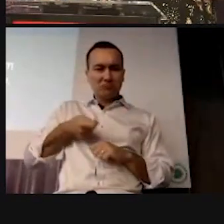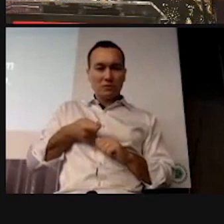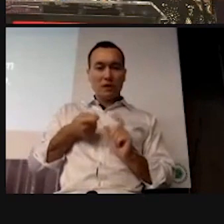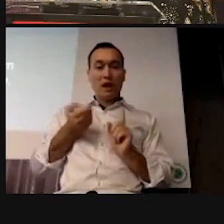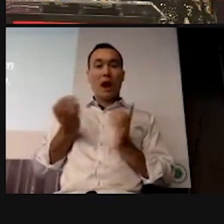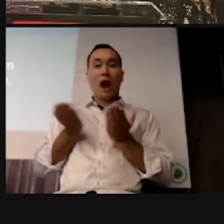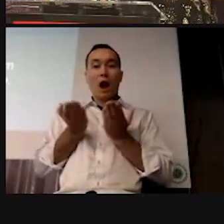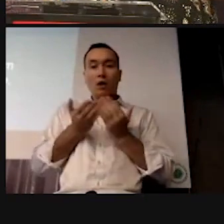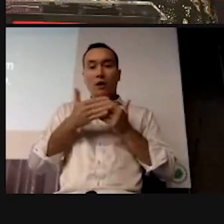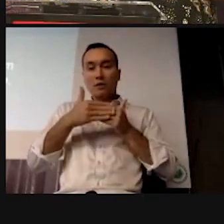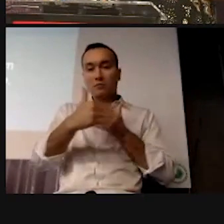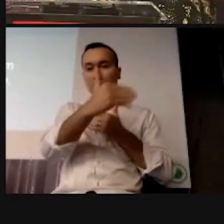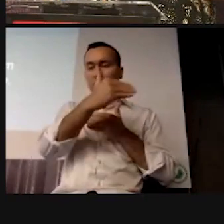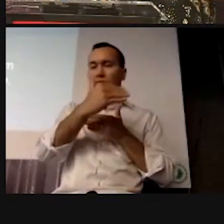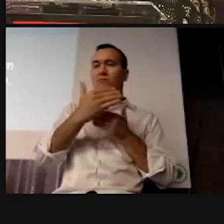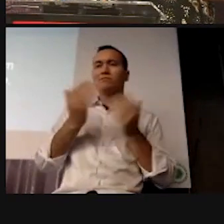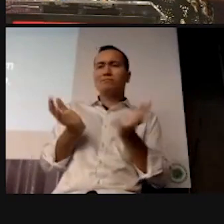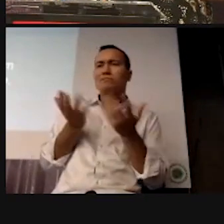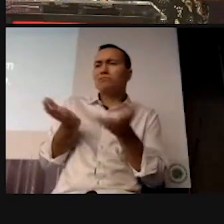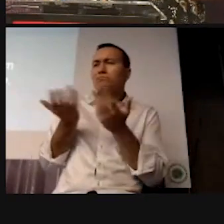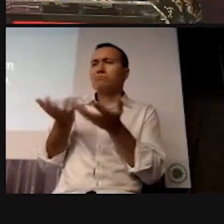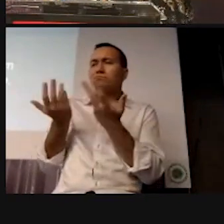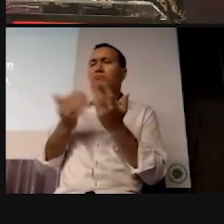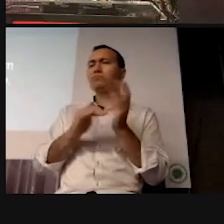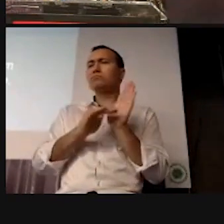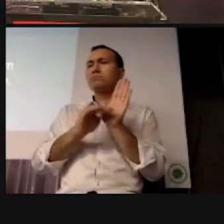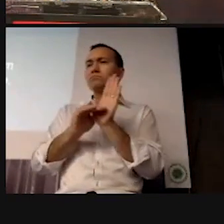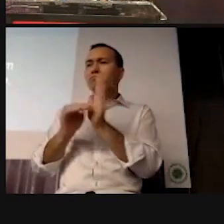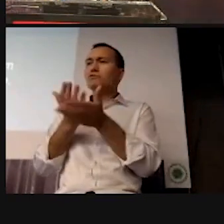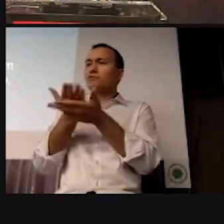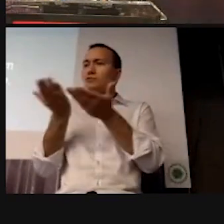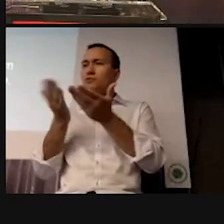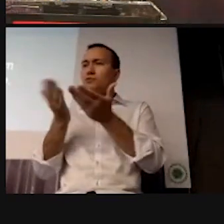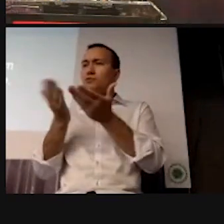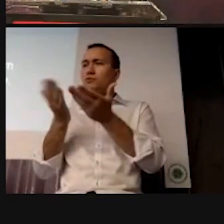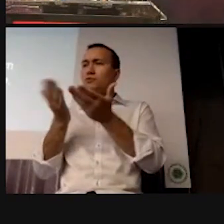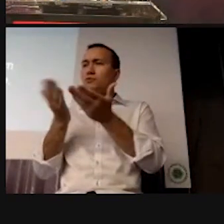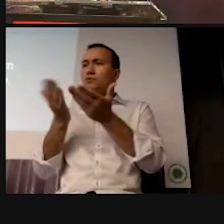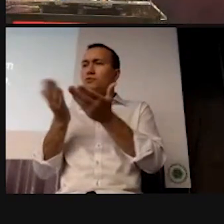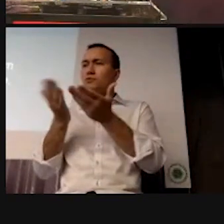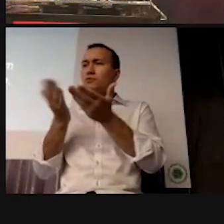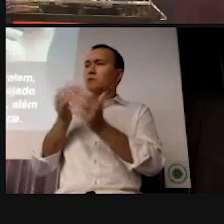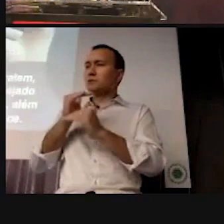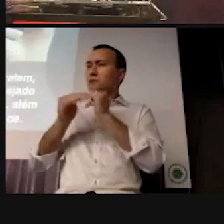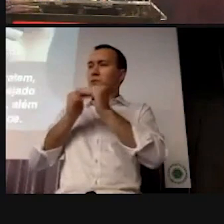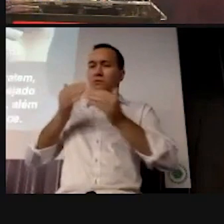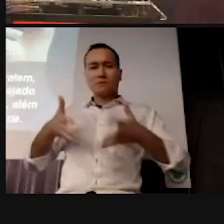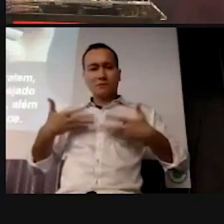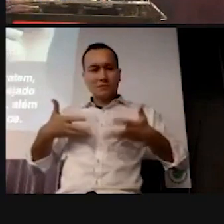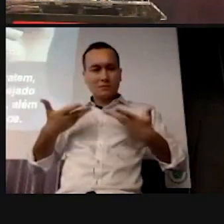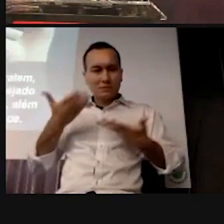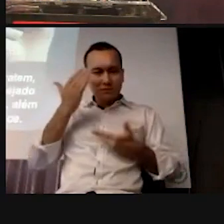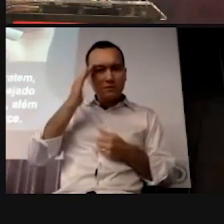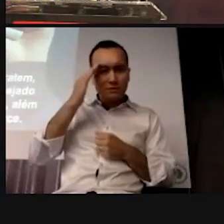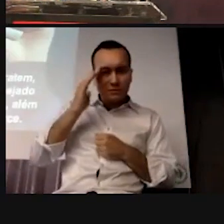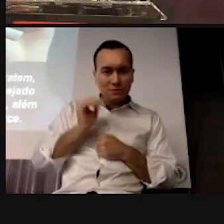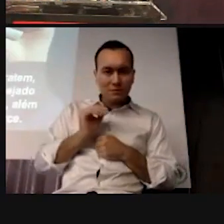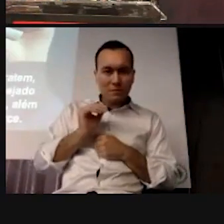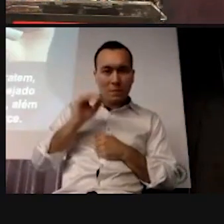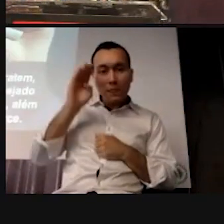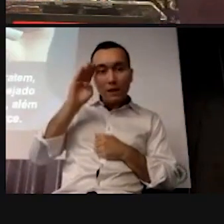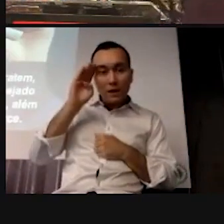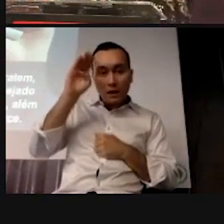trabalho das pessoas, né? Que desenvolve as pessoas. E, principalmente, que a gente consiga,